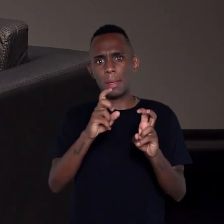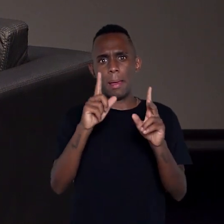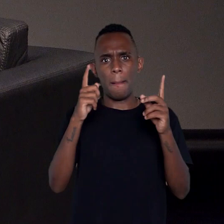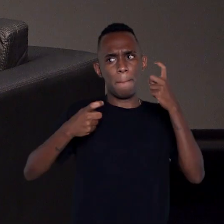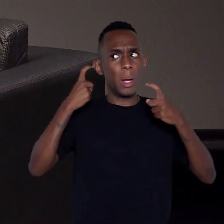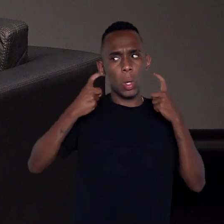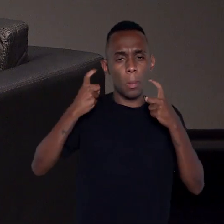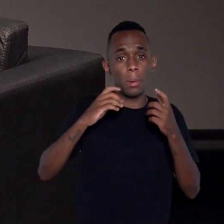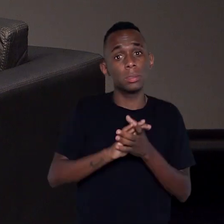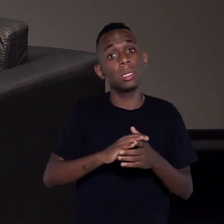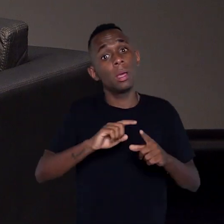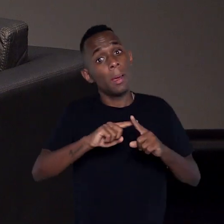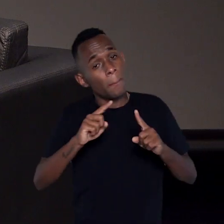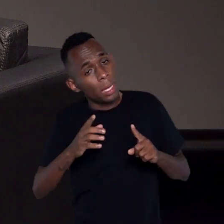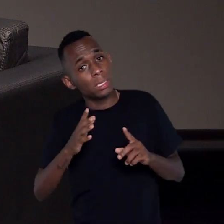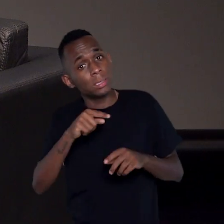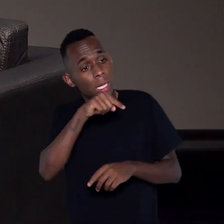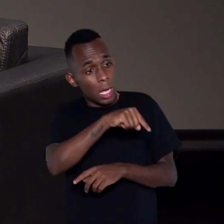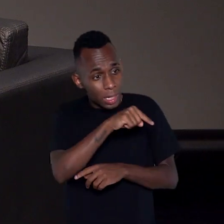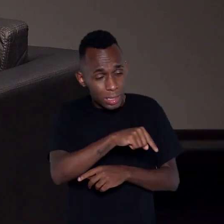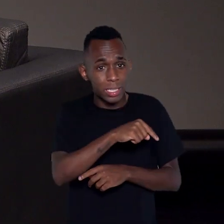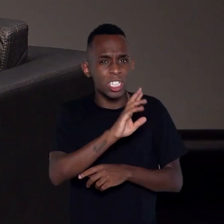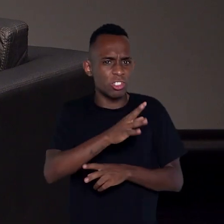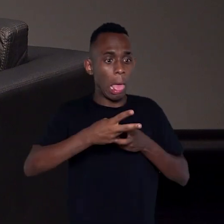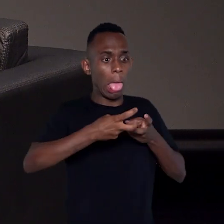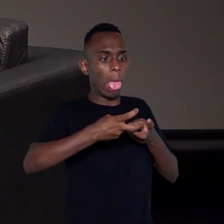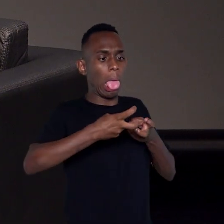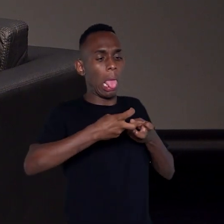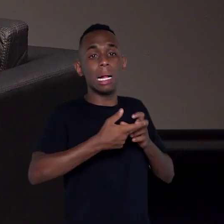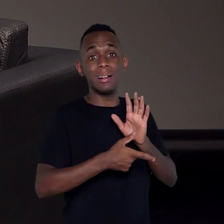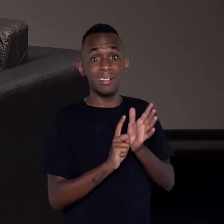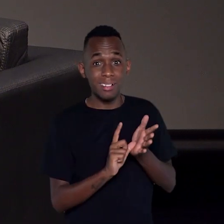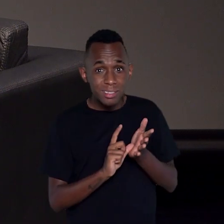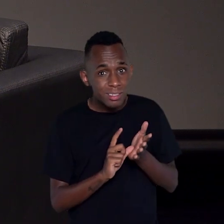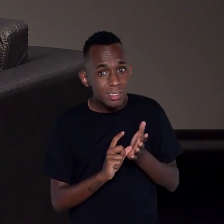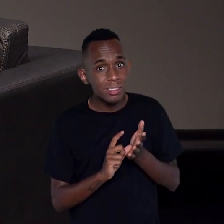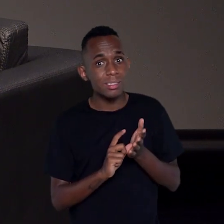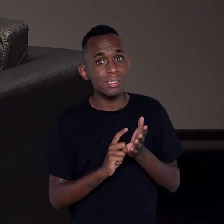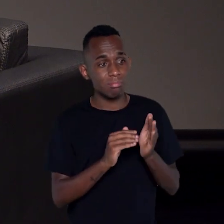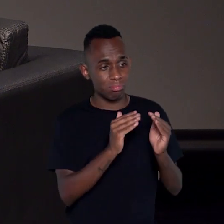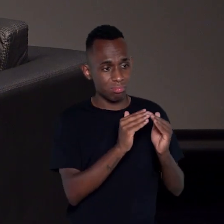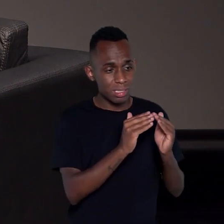estivessem explorados, né, eles estivessem vivendo numa